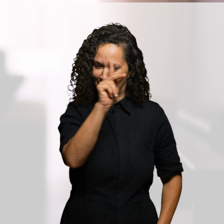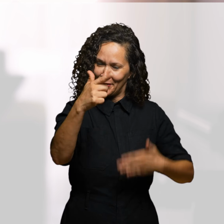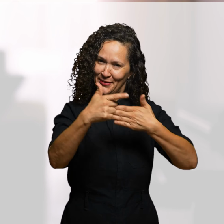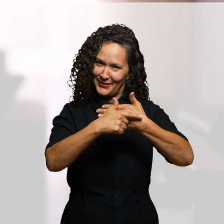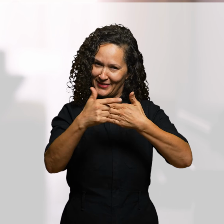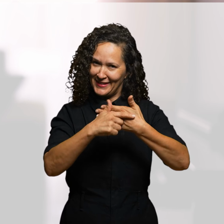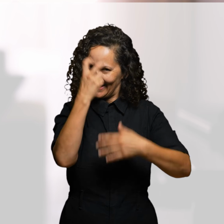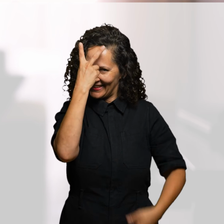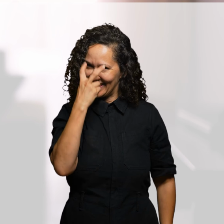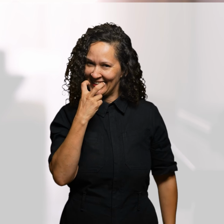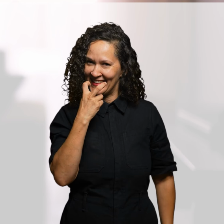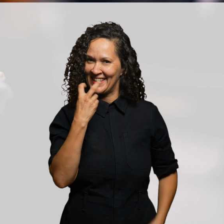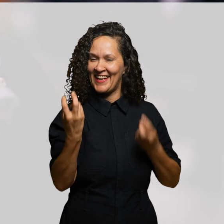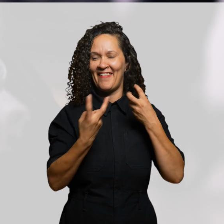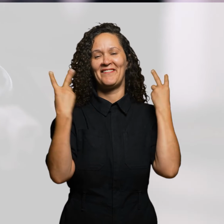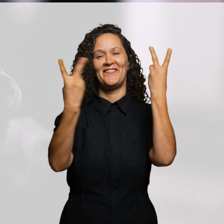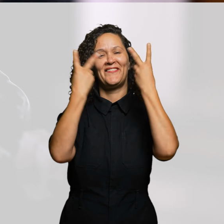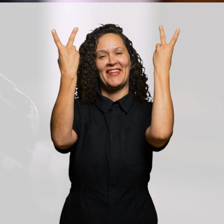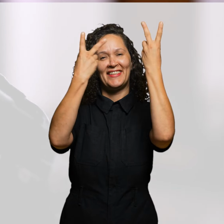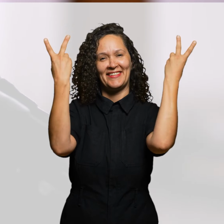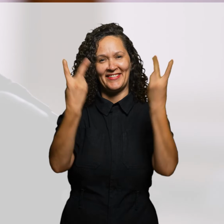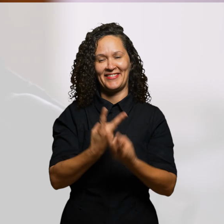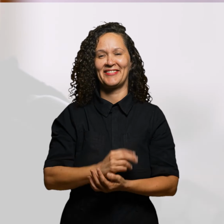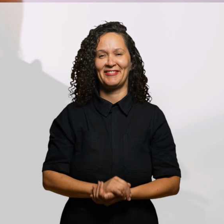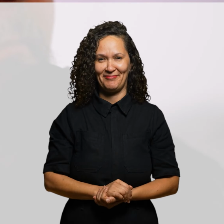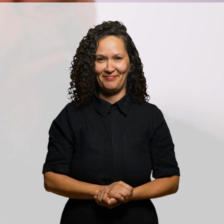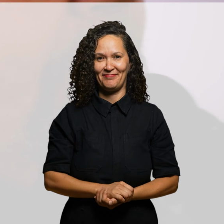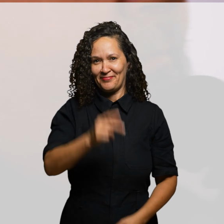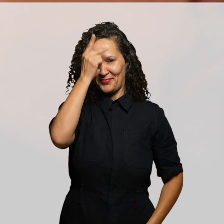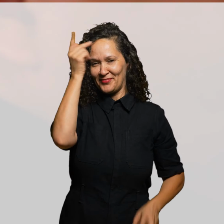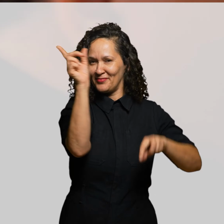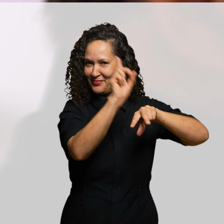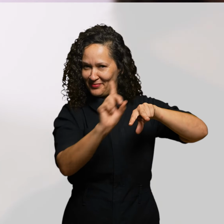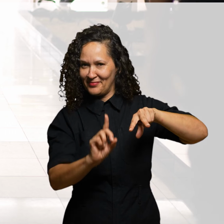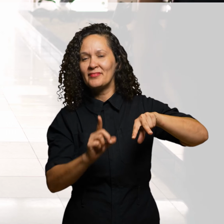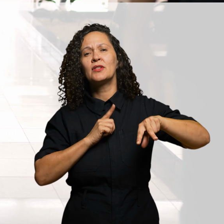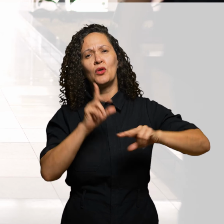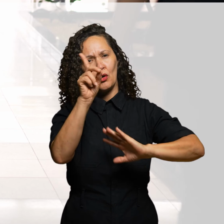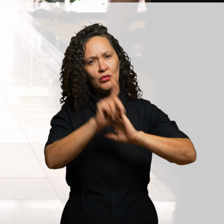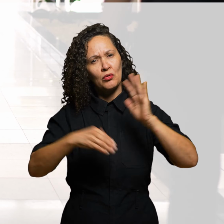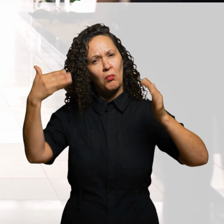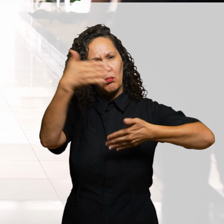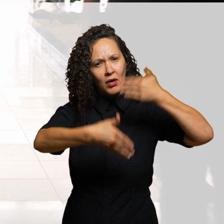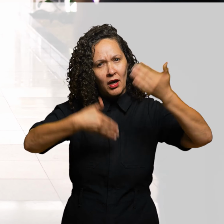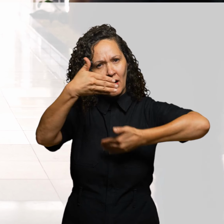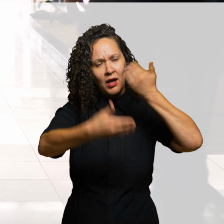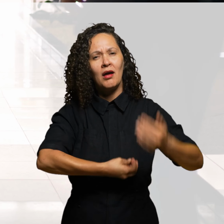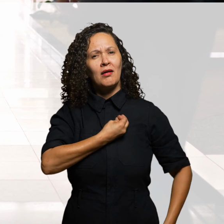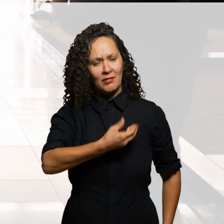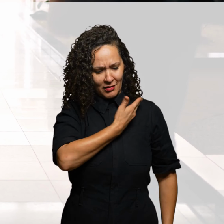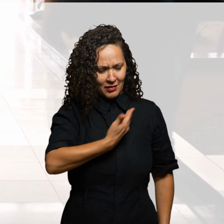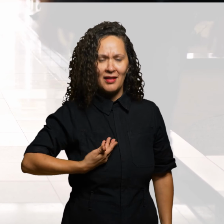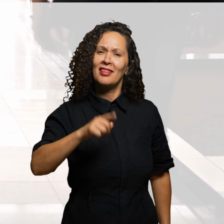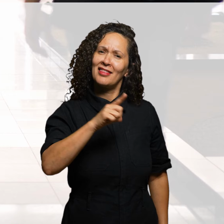professora cega, não tem preço. Cláudio se locomove. A pessoa com deficiência, ela tem direito a participar da vida